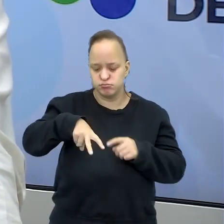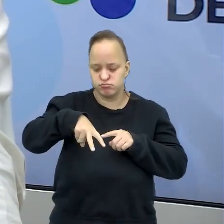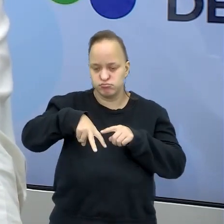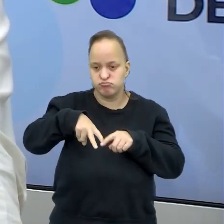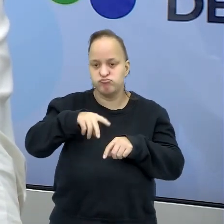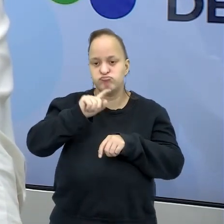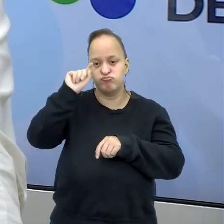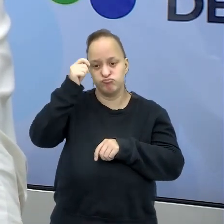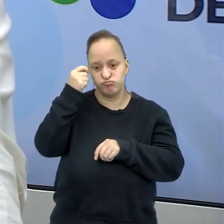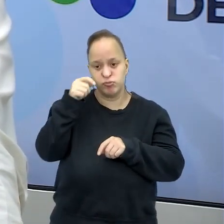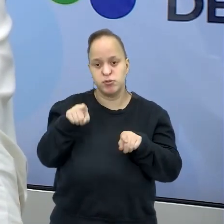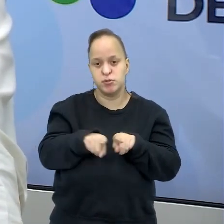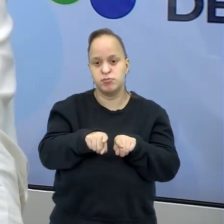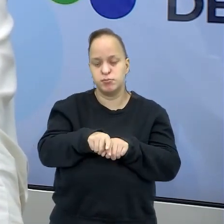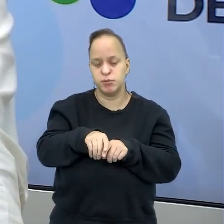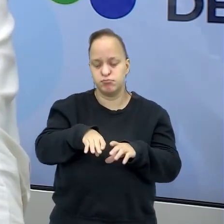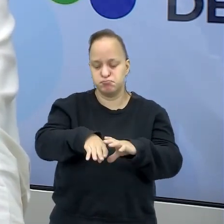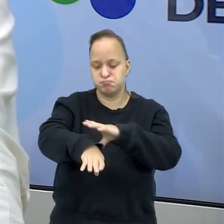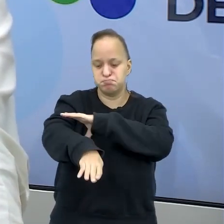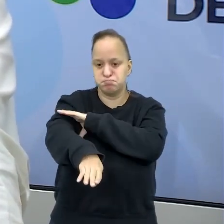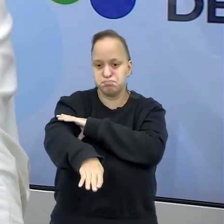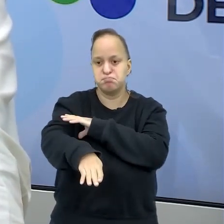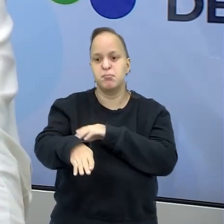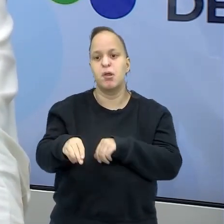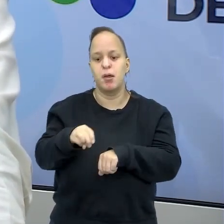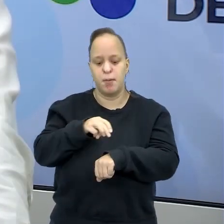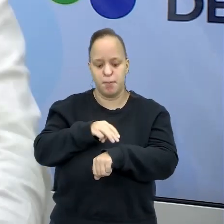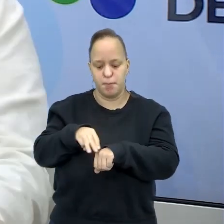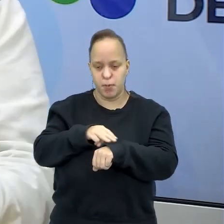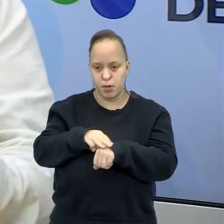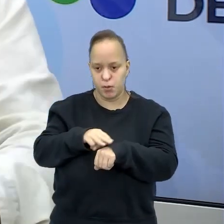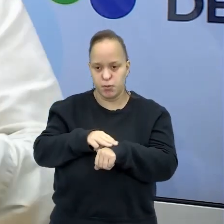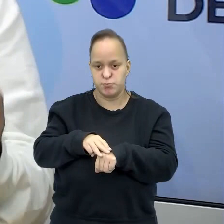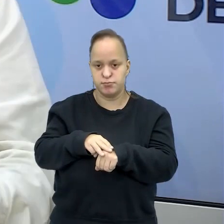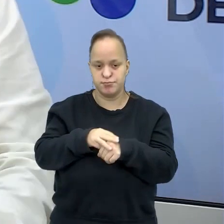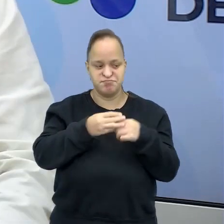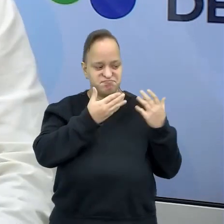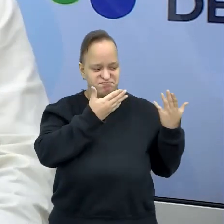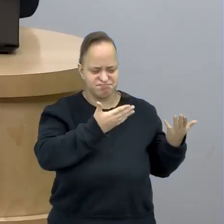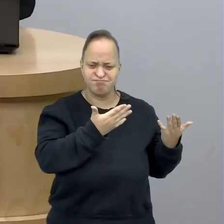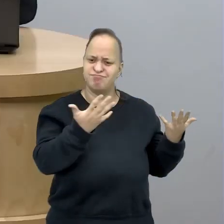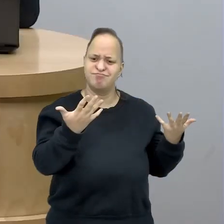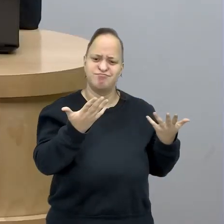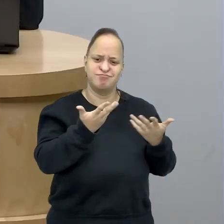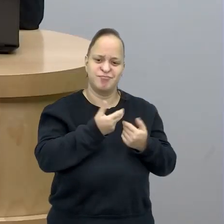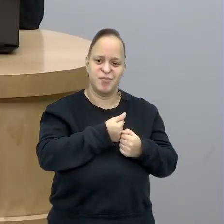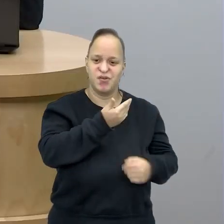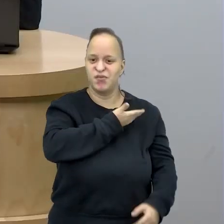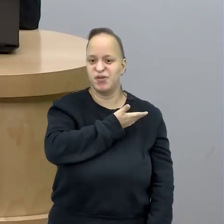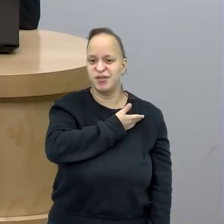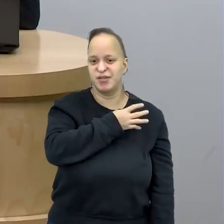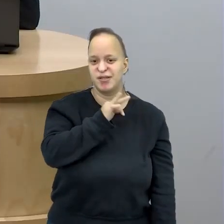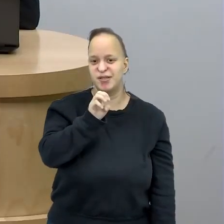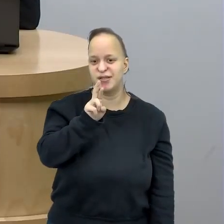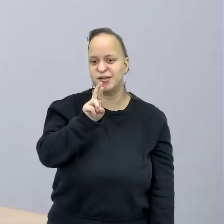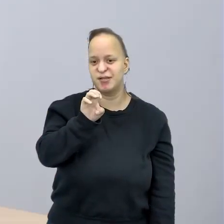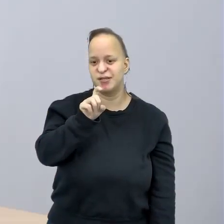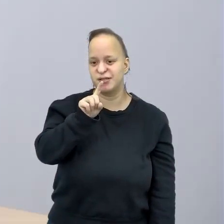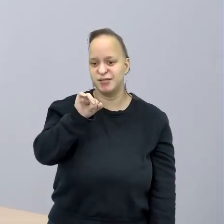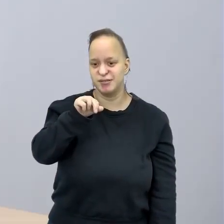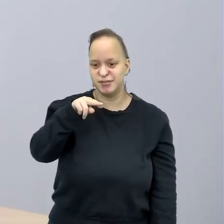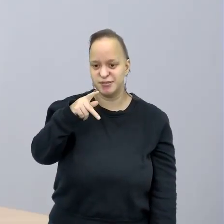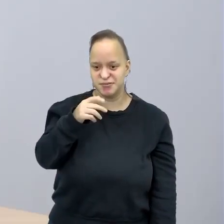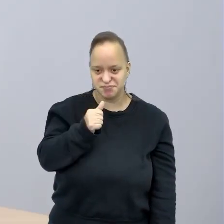bota marrom. Agora eu vou passar a palavra para a minha ilustre amiga, Terezinha. Oi, Marcelo, estamos